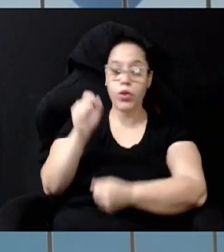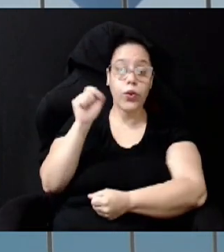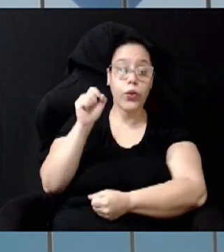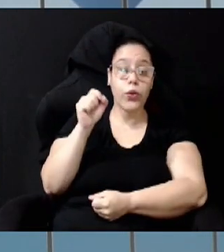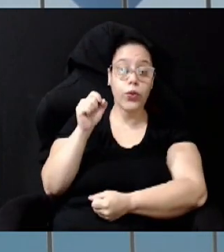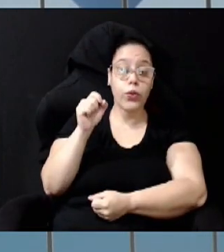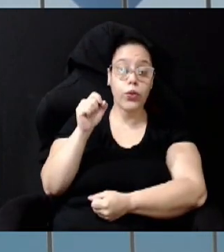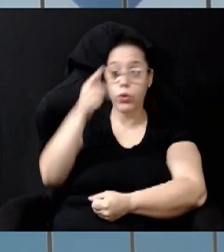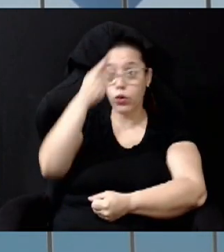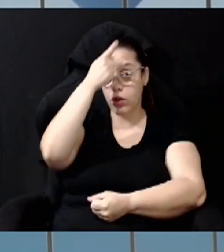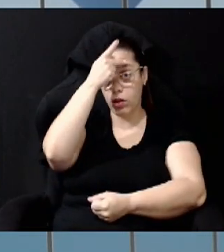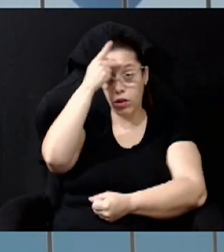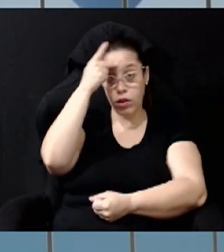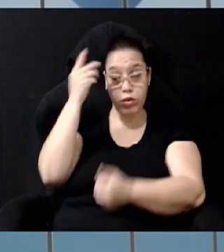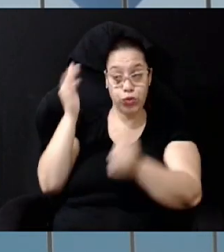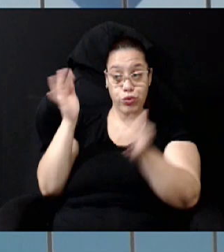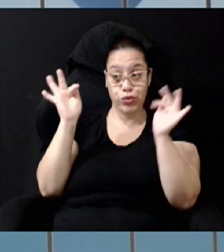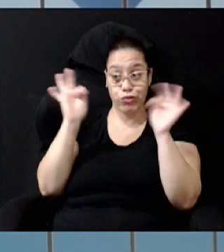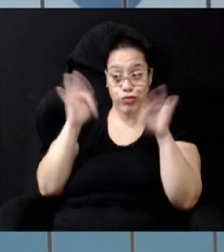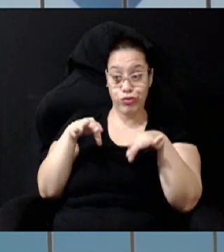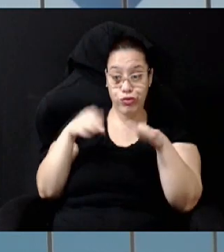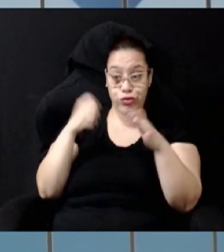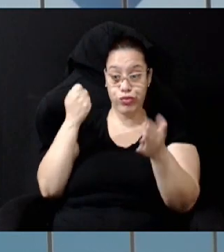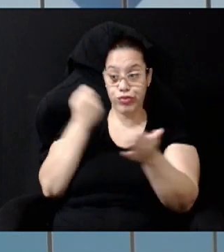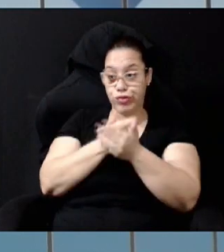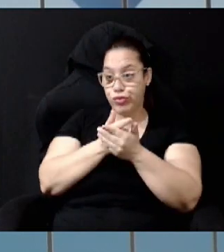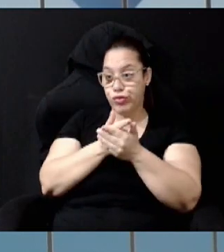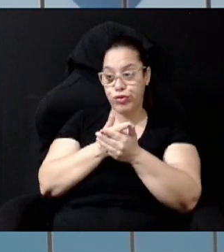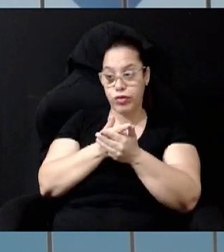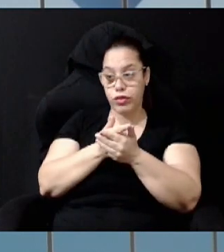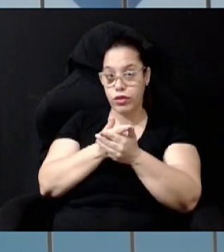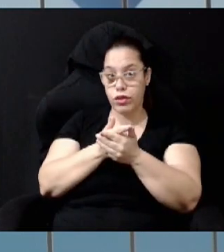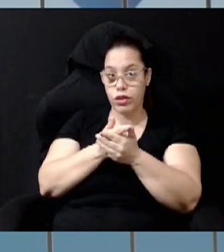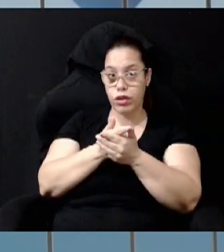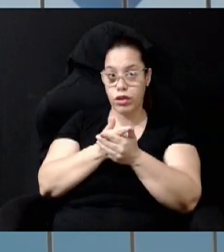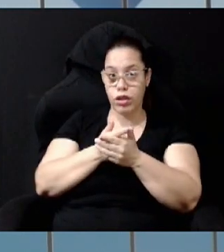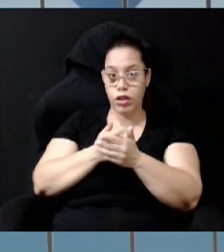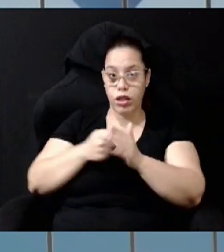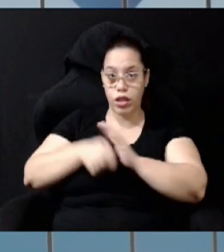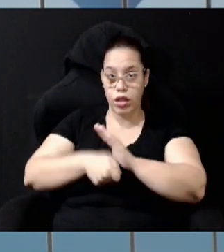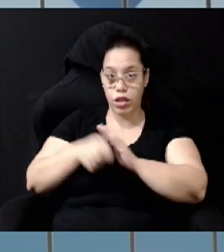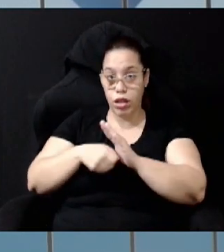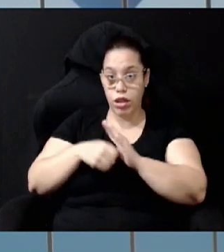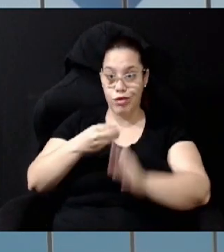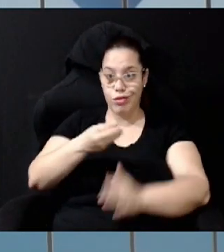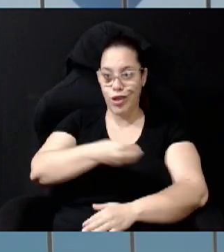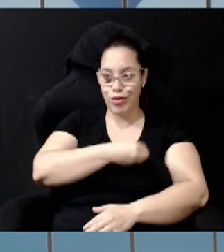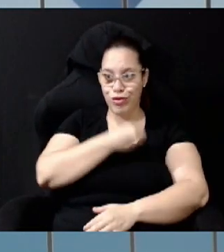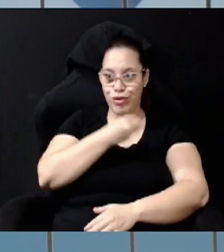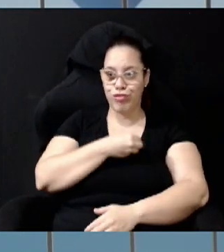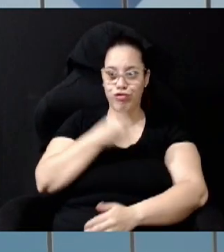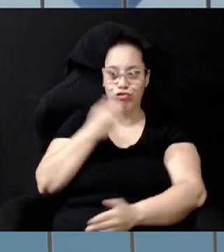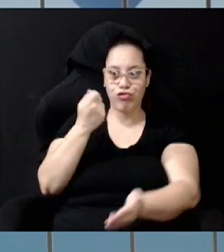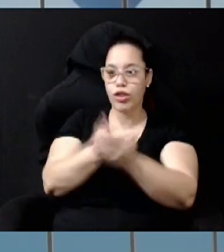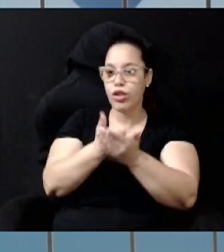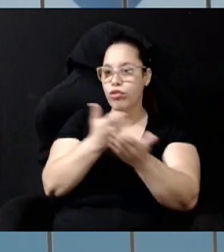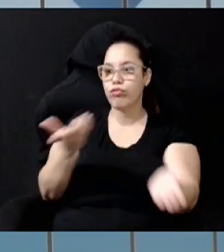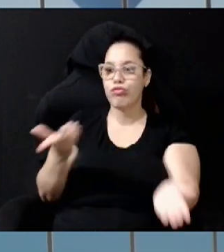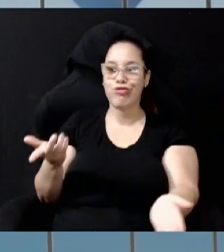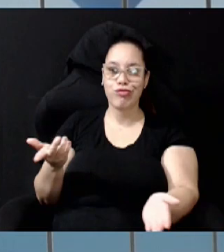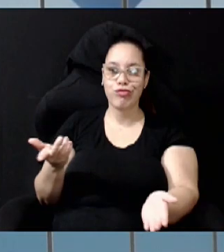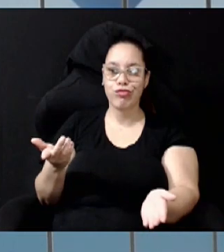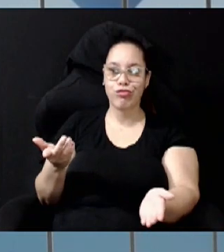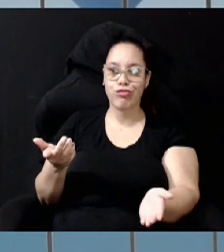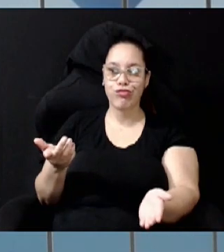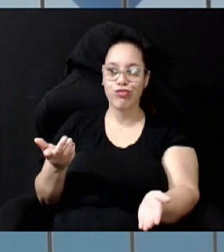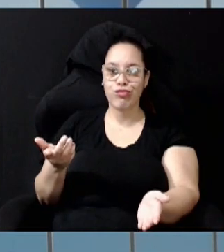fim, acabam comprando, às vezes, toda a sua economia da vida, compram lotes, compram glebas e